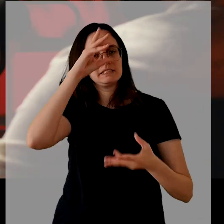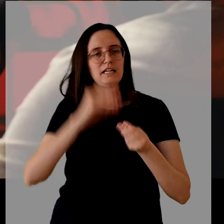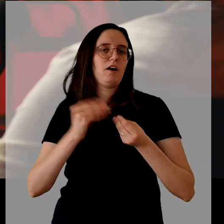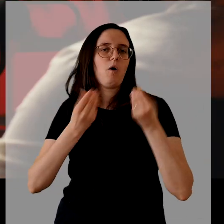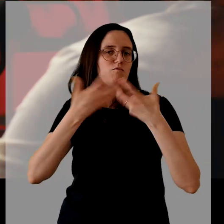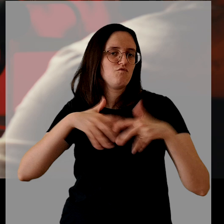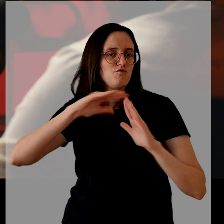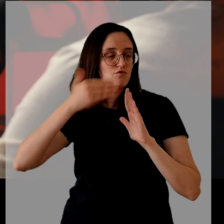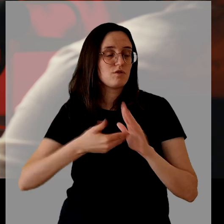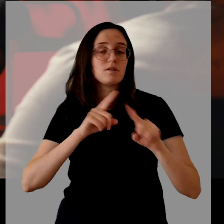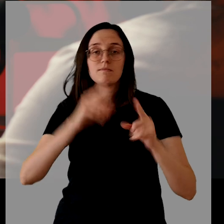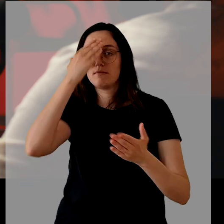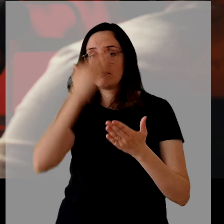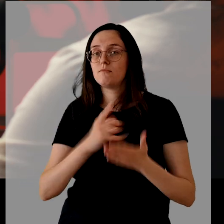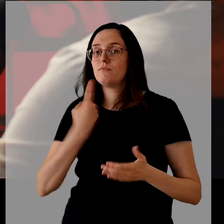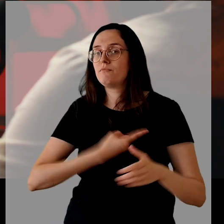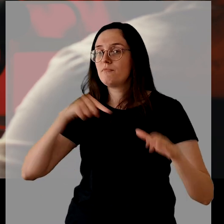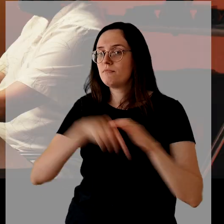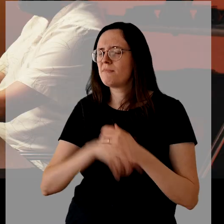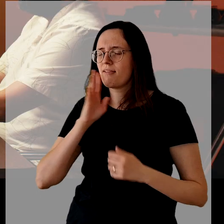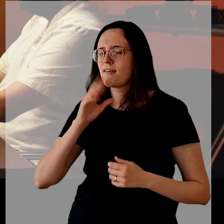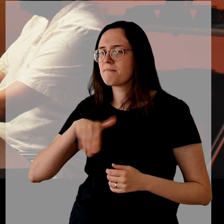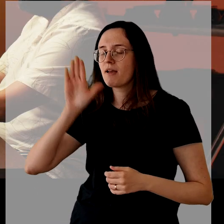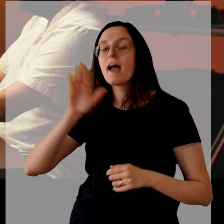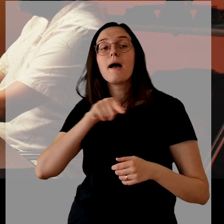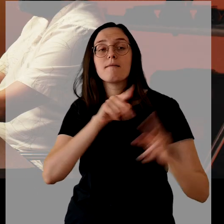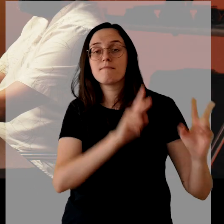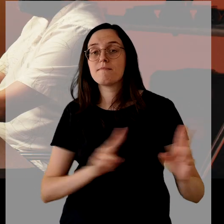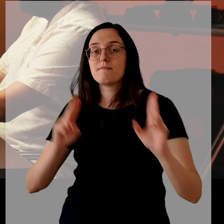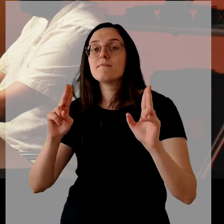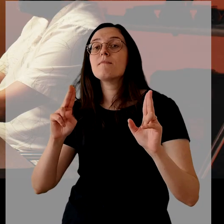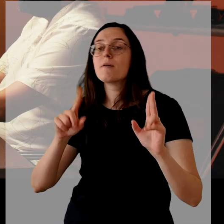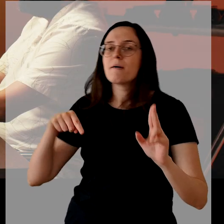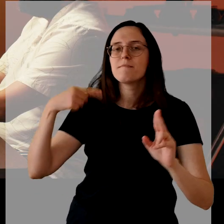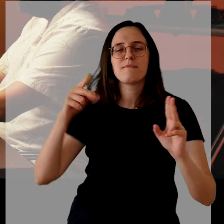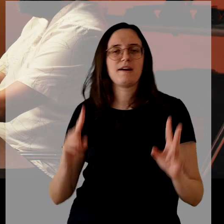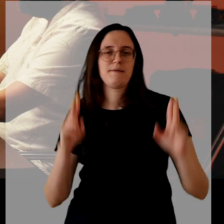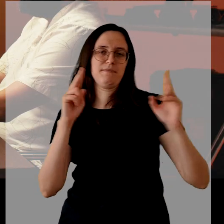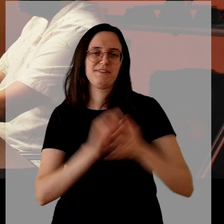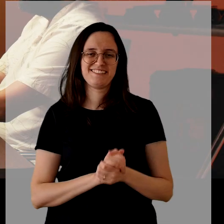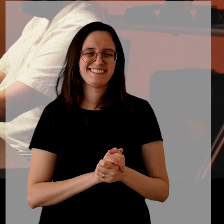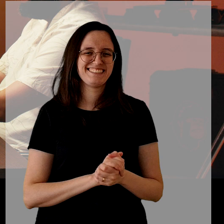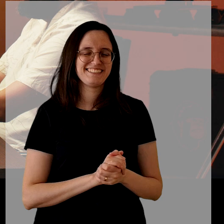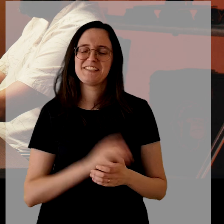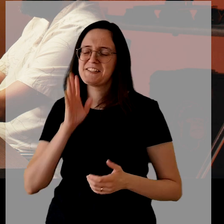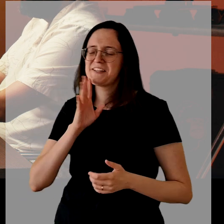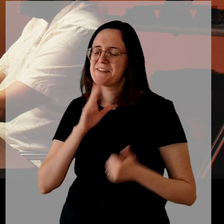funciona tudo isso, mas acho que é legal a gente se aprofundar um pouquinho mais. Mas vamos deixar isso aí um pouco para o próximo episódio.